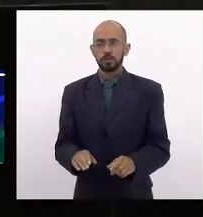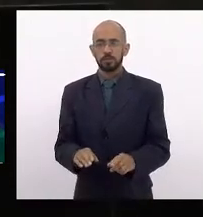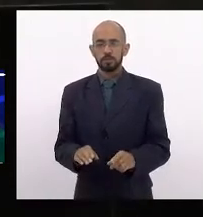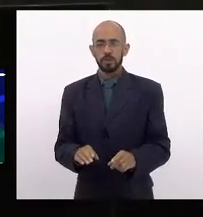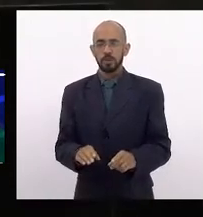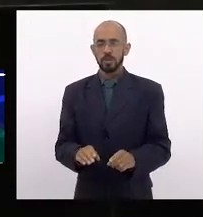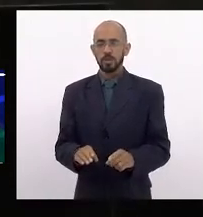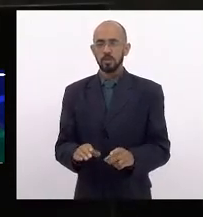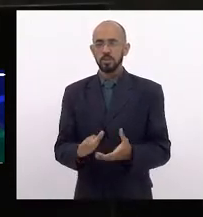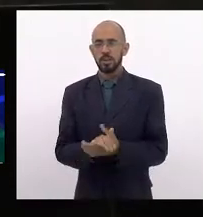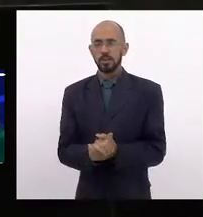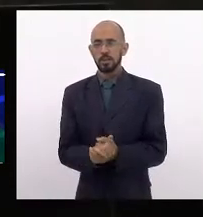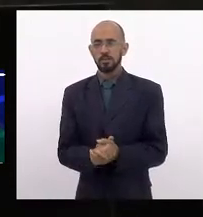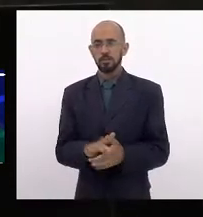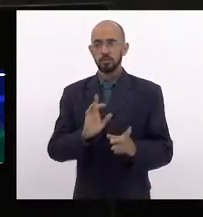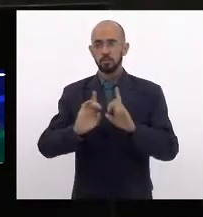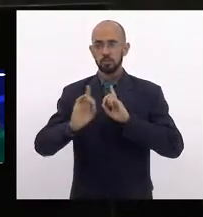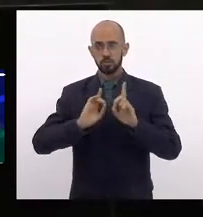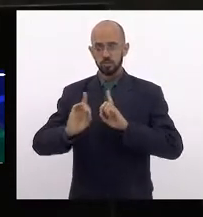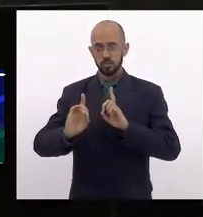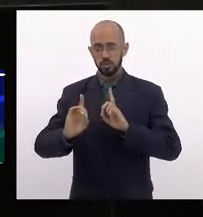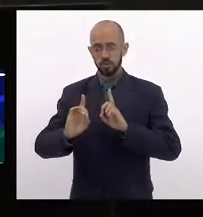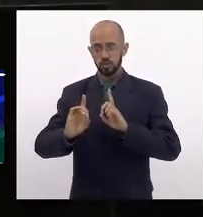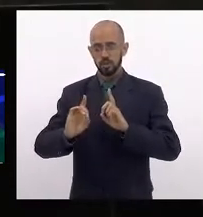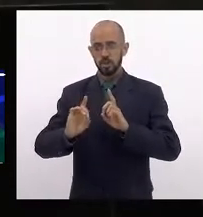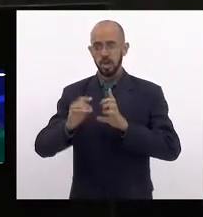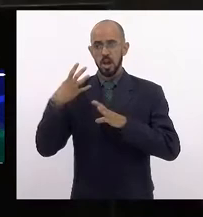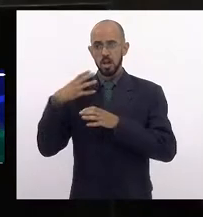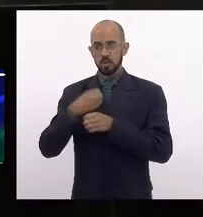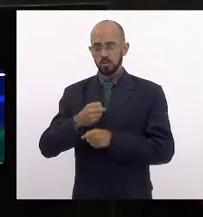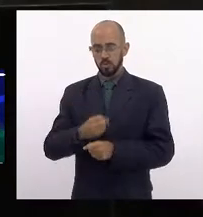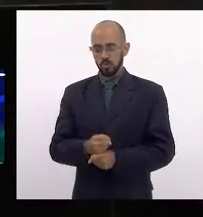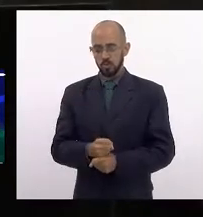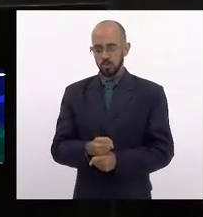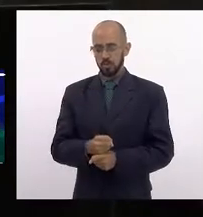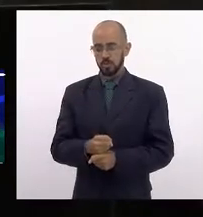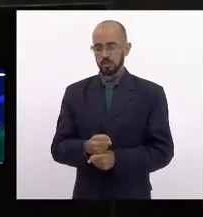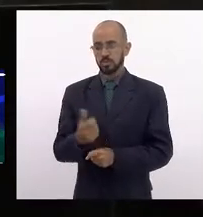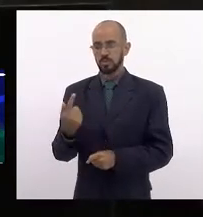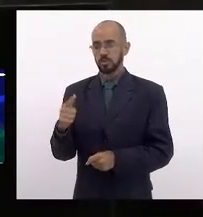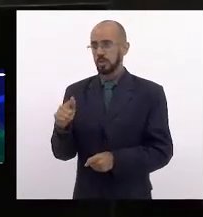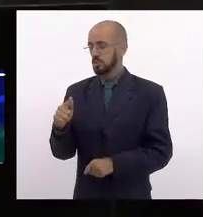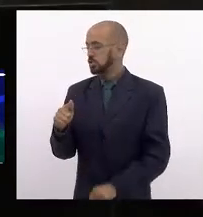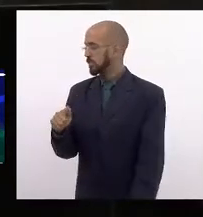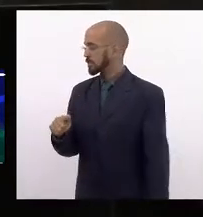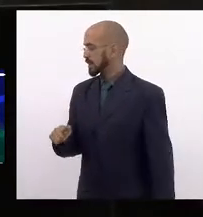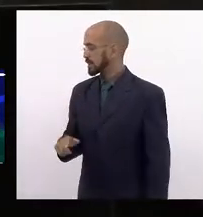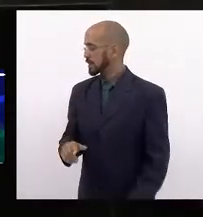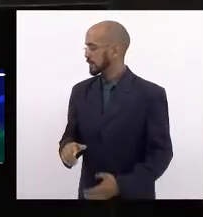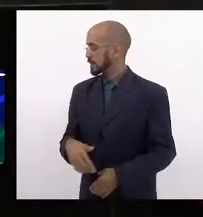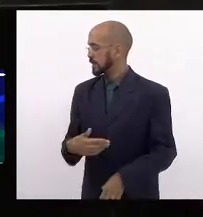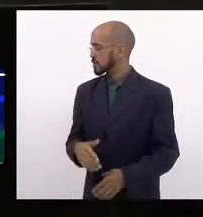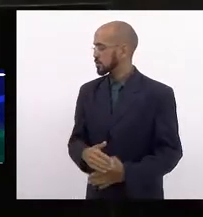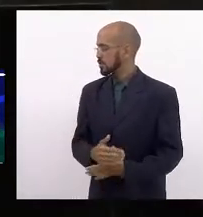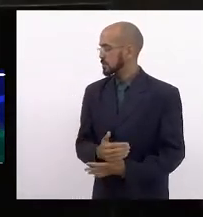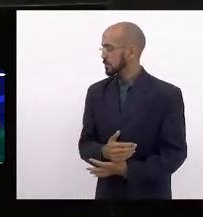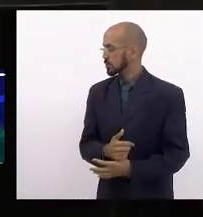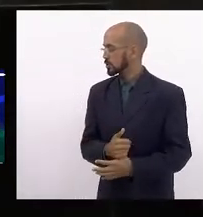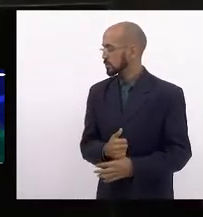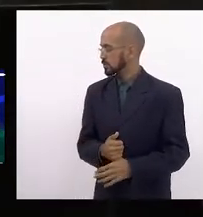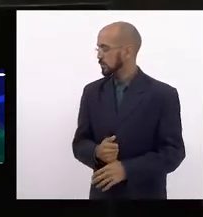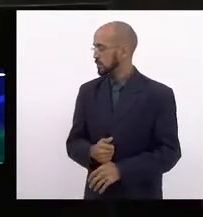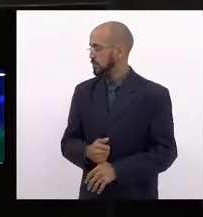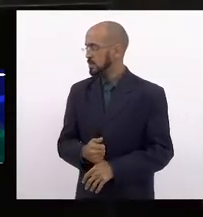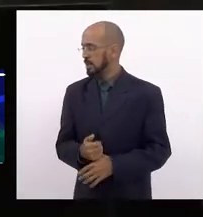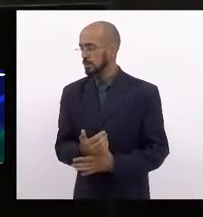discutir as contas de gestão do Poder Executivo